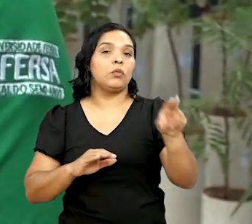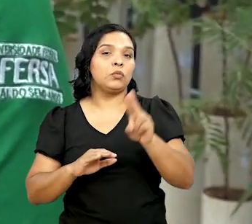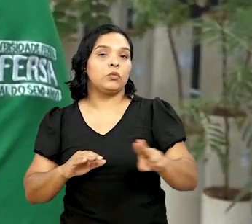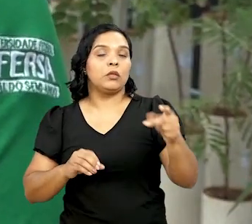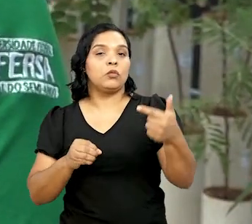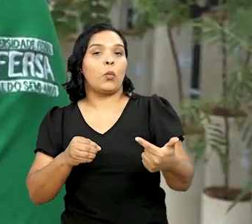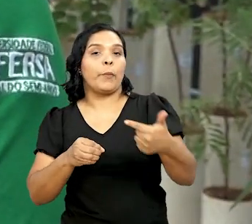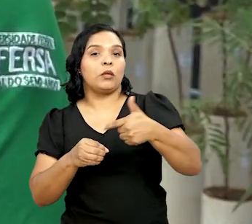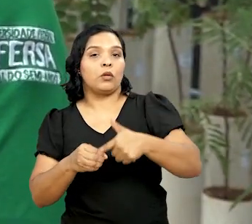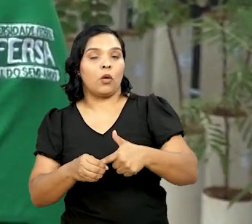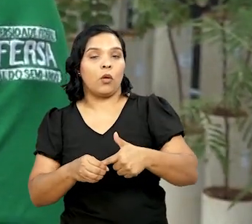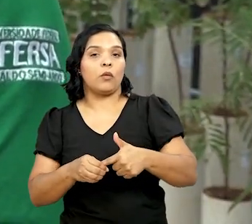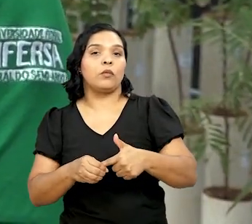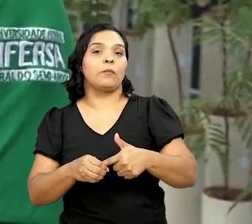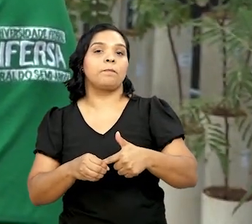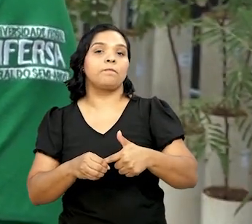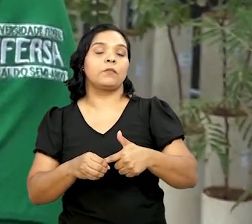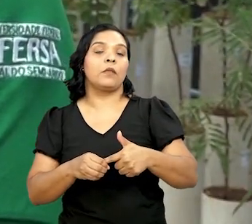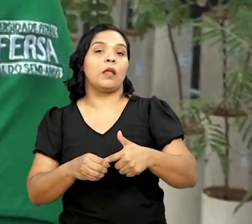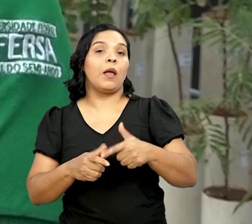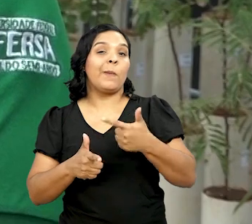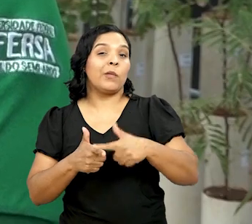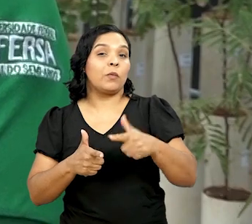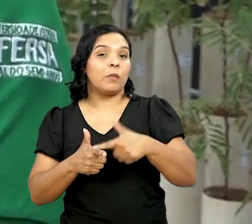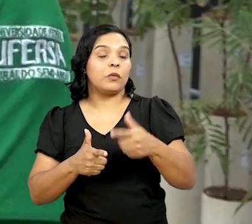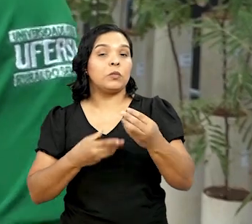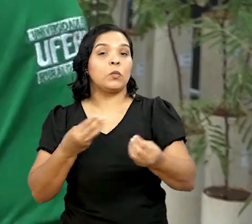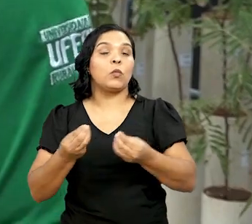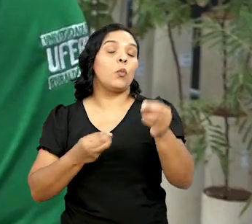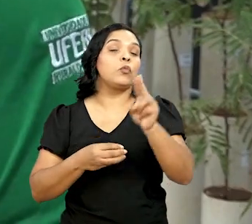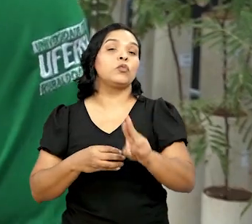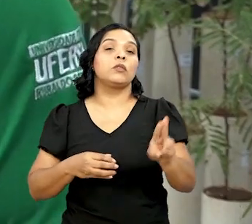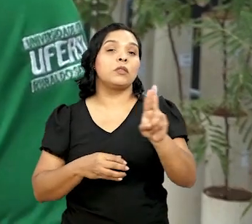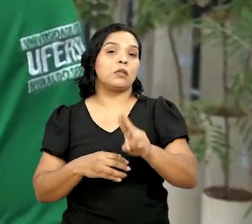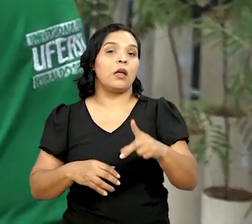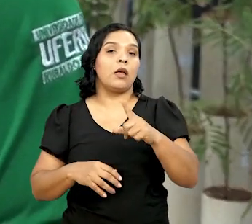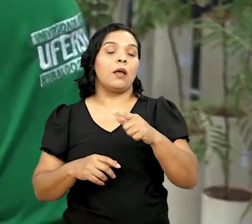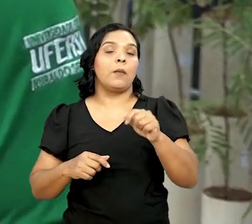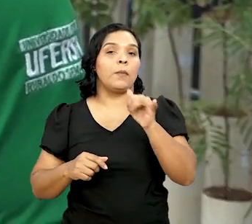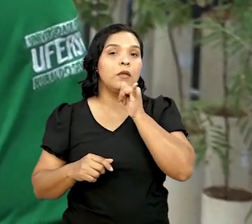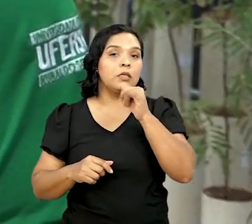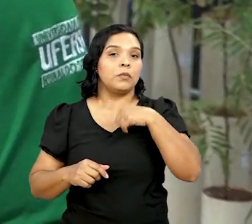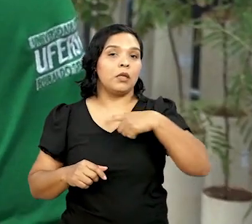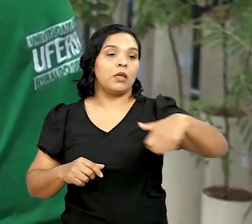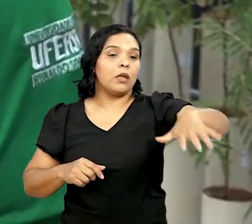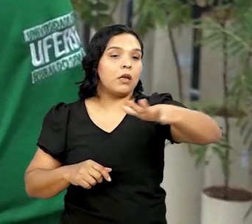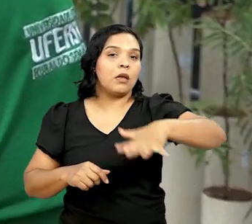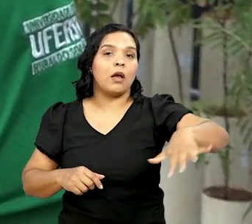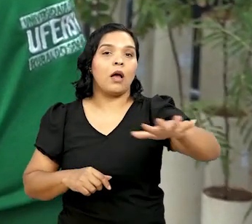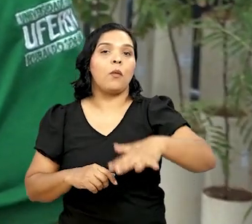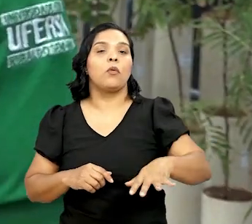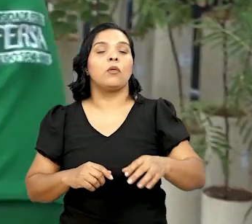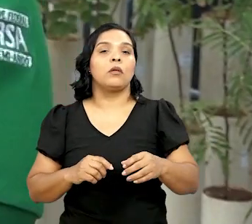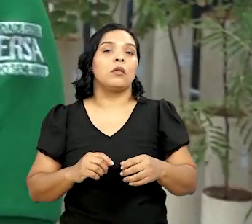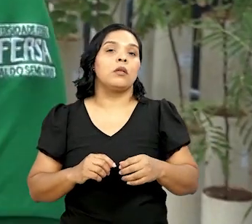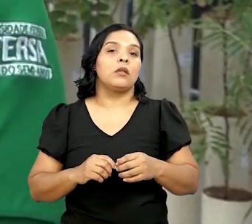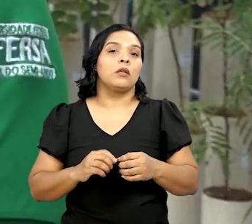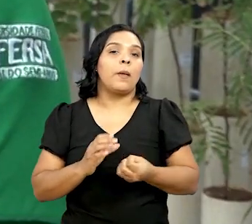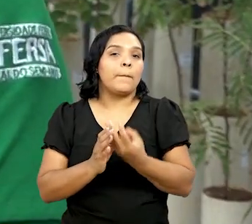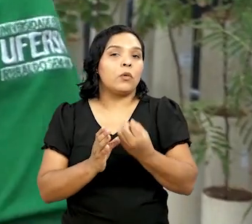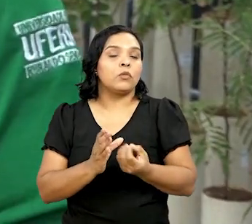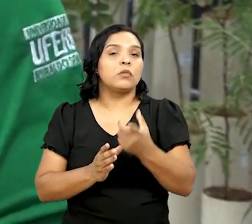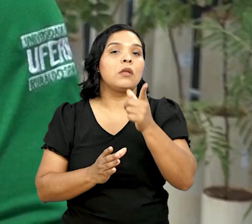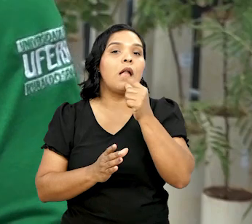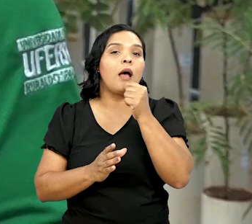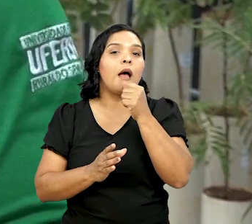água produzida de petróleo, ela acaba sendo problemática para as empresas no manejo. Então, por exemplo, temos campos aqui na região que chegam a produzir